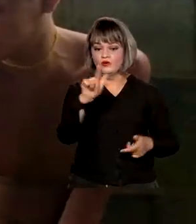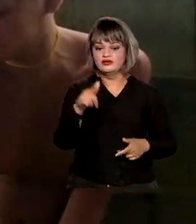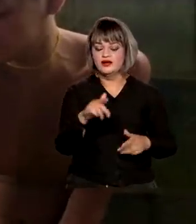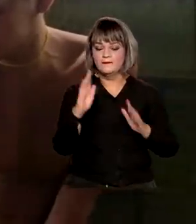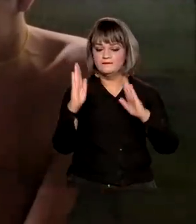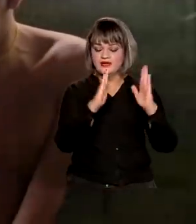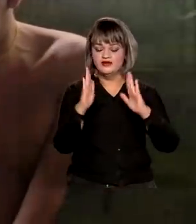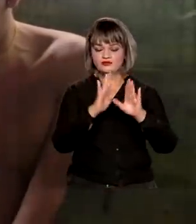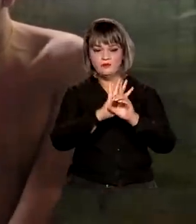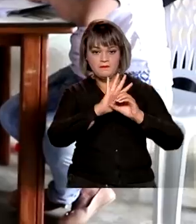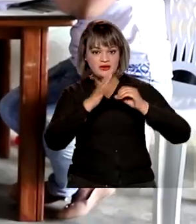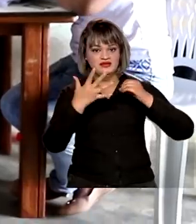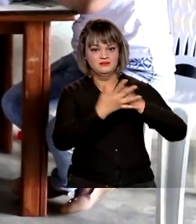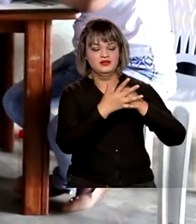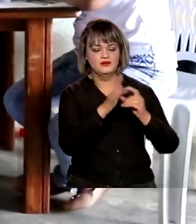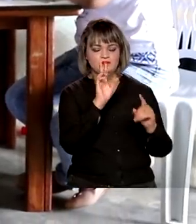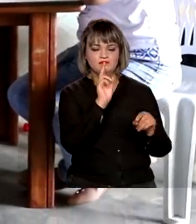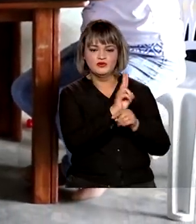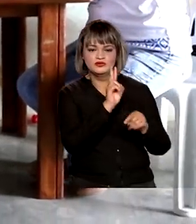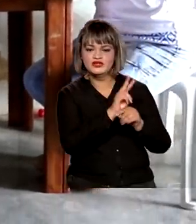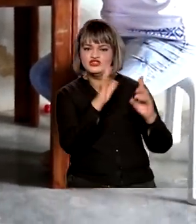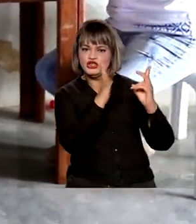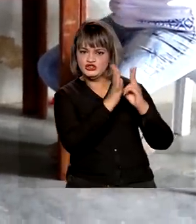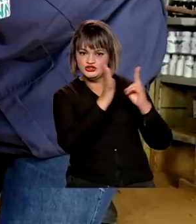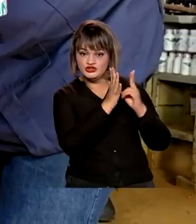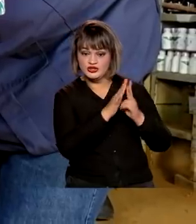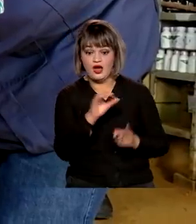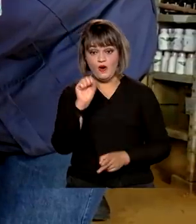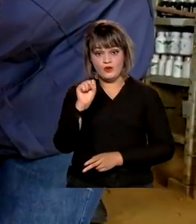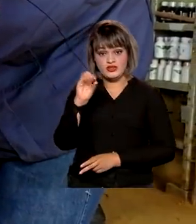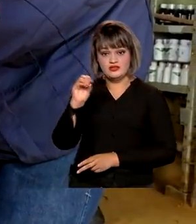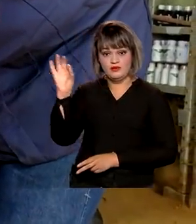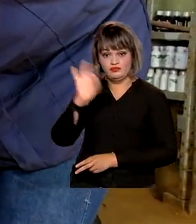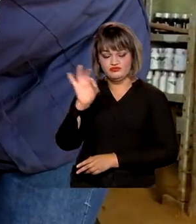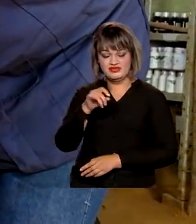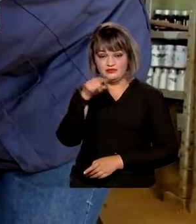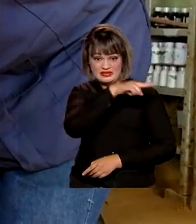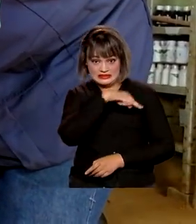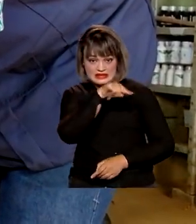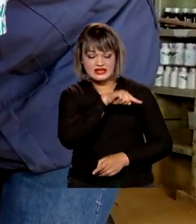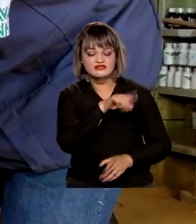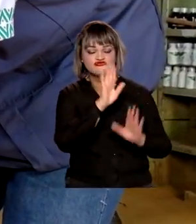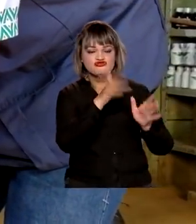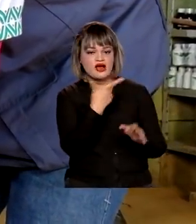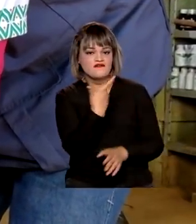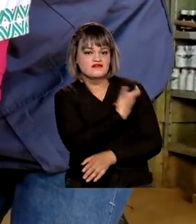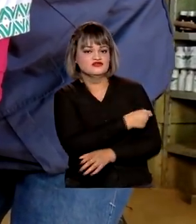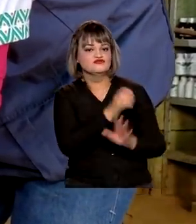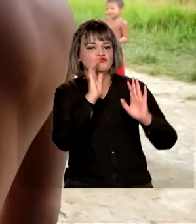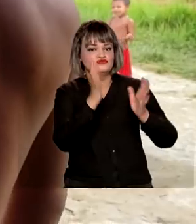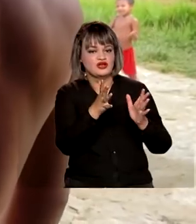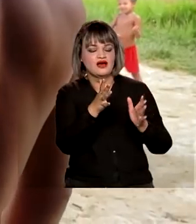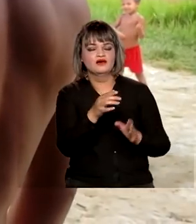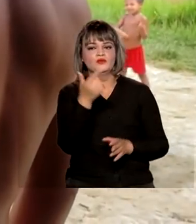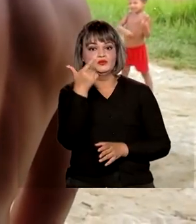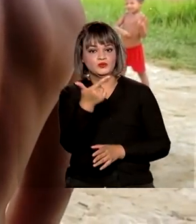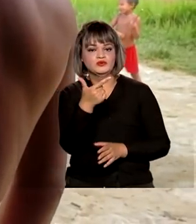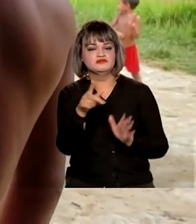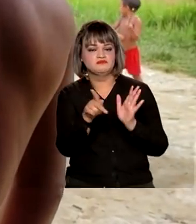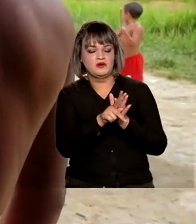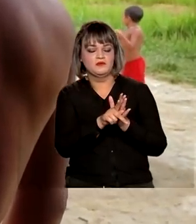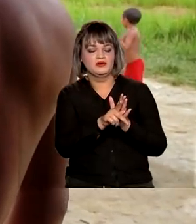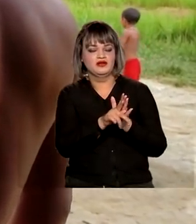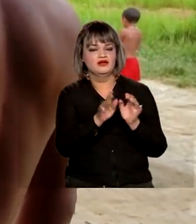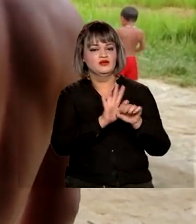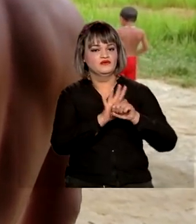nas aldeias mais de oitenta por cento dos indígenas brasileiros adultos estão imunizados com duas doses